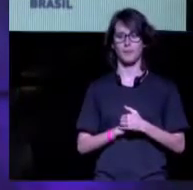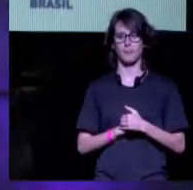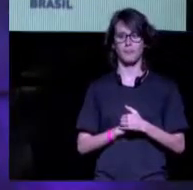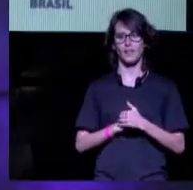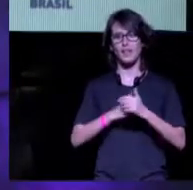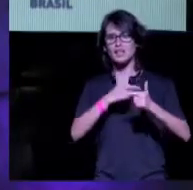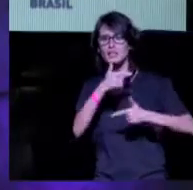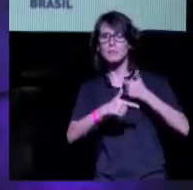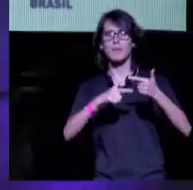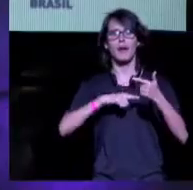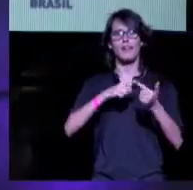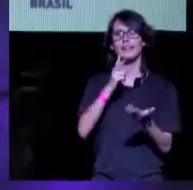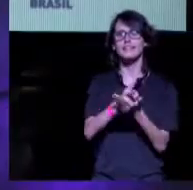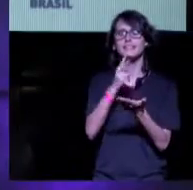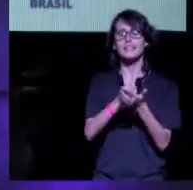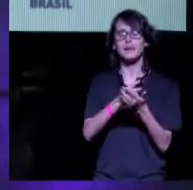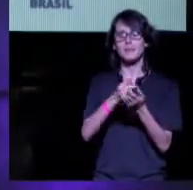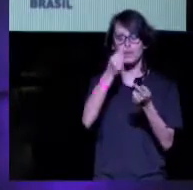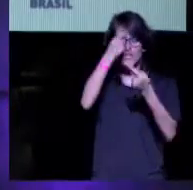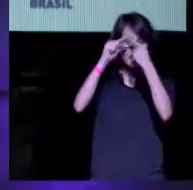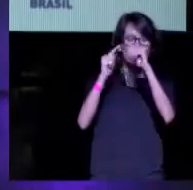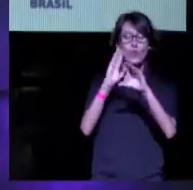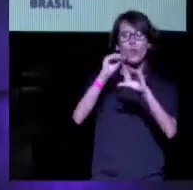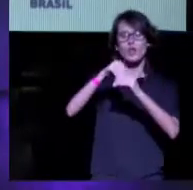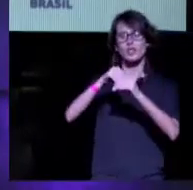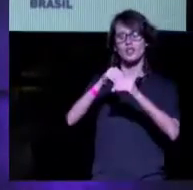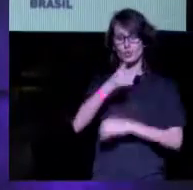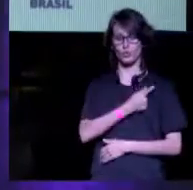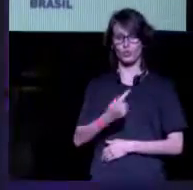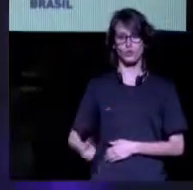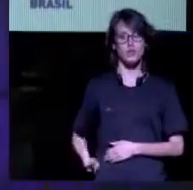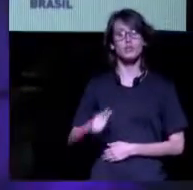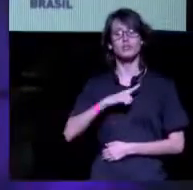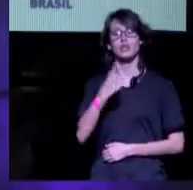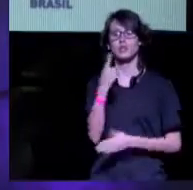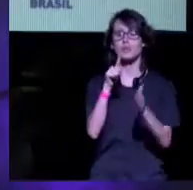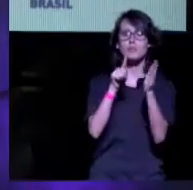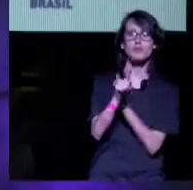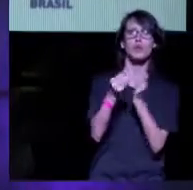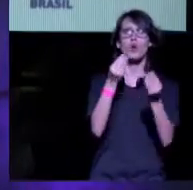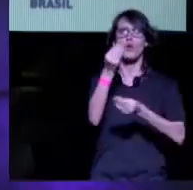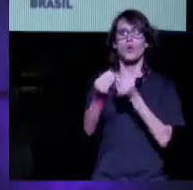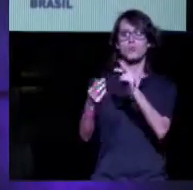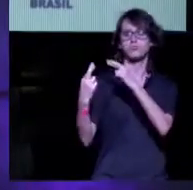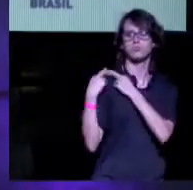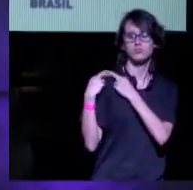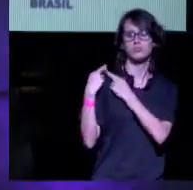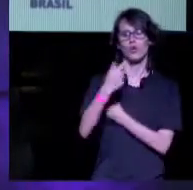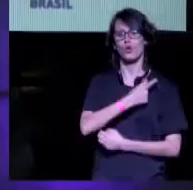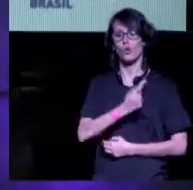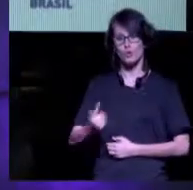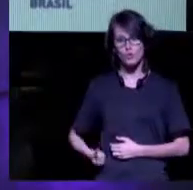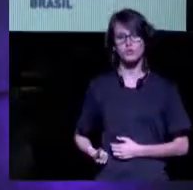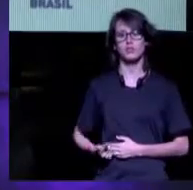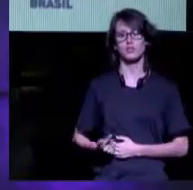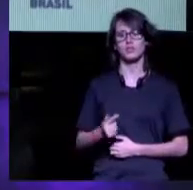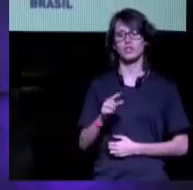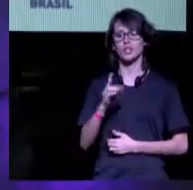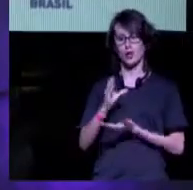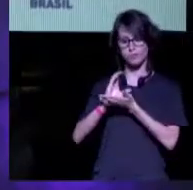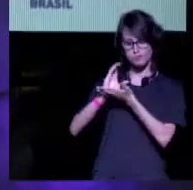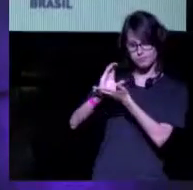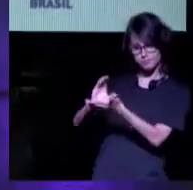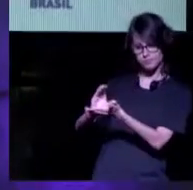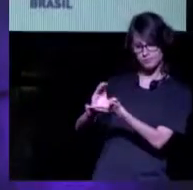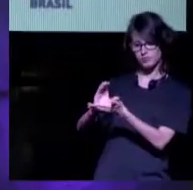trazendo inovação para dentro de governos e obviamente eles fazem uma pergunta sobre o papel do governo então além de dar dinheiro além